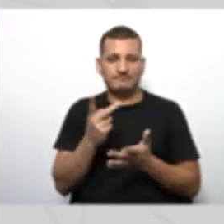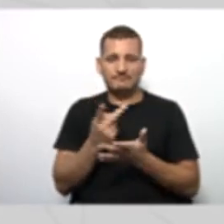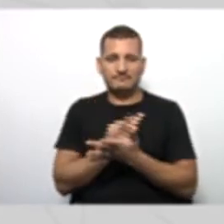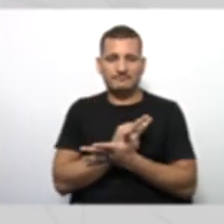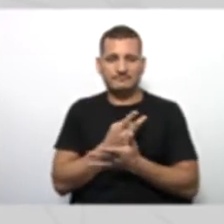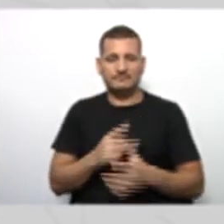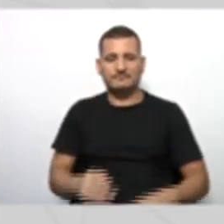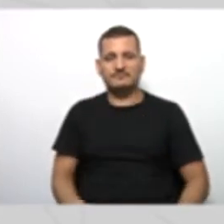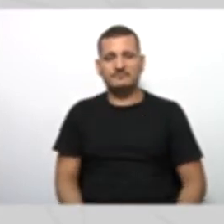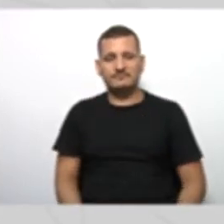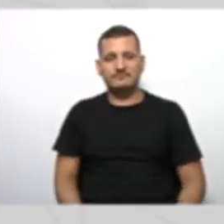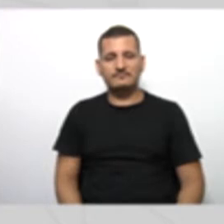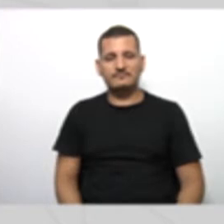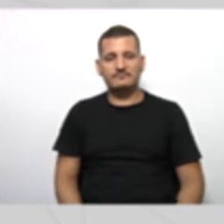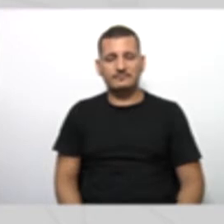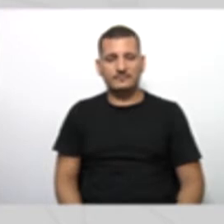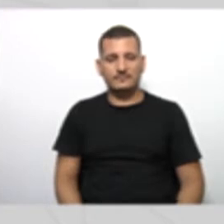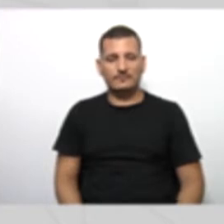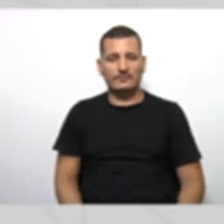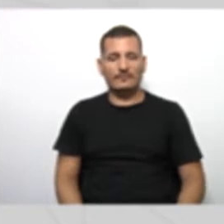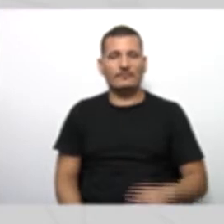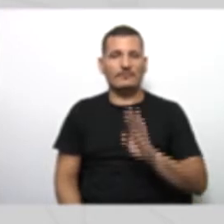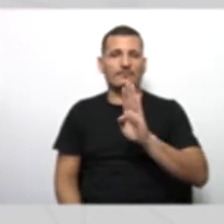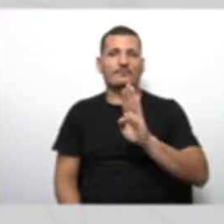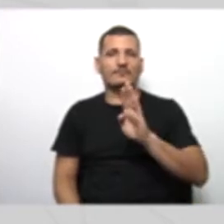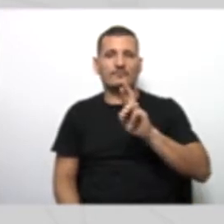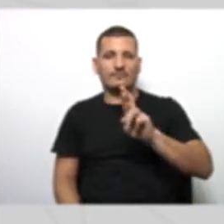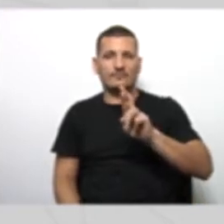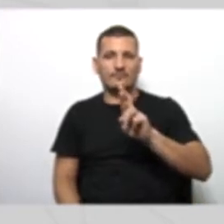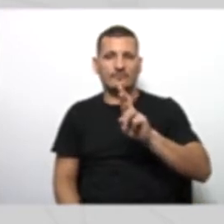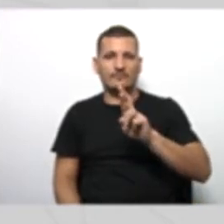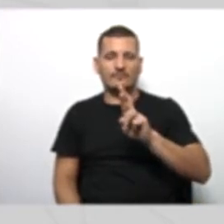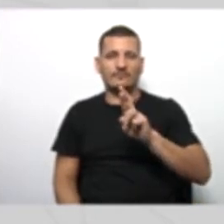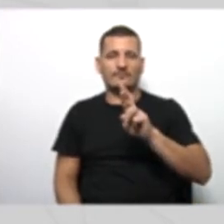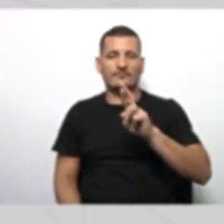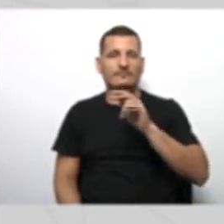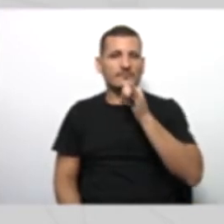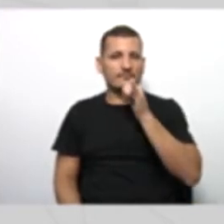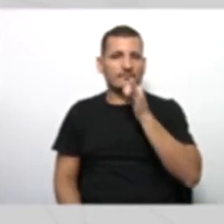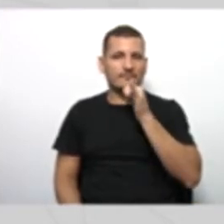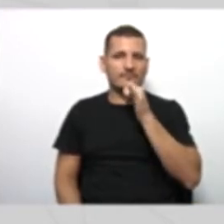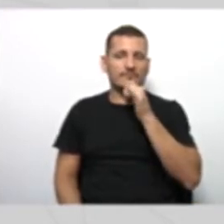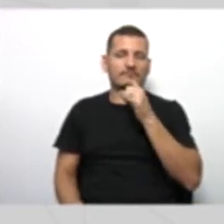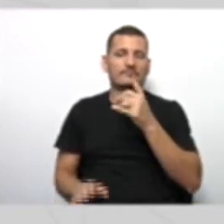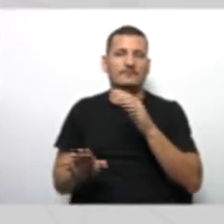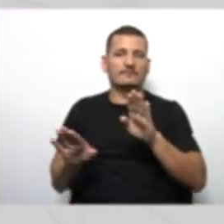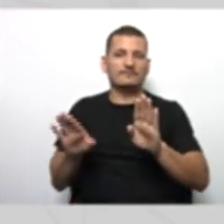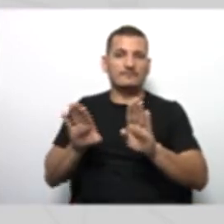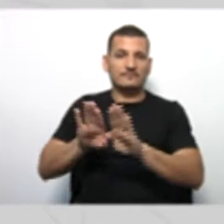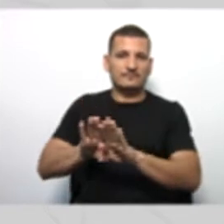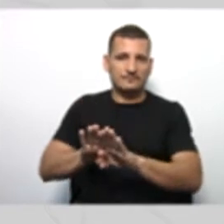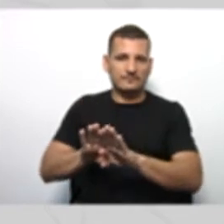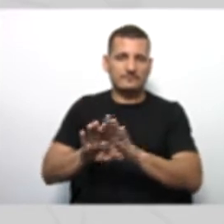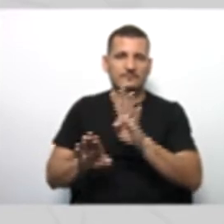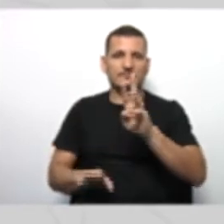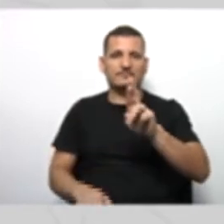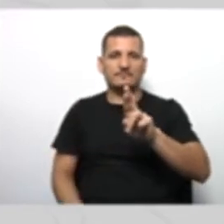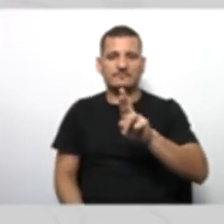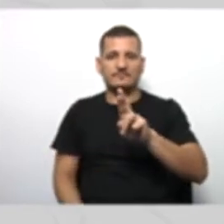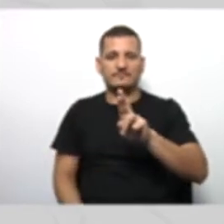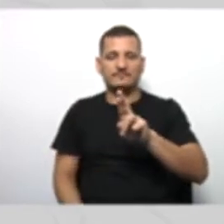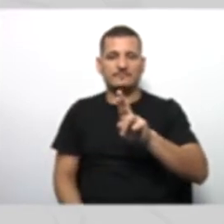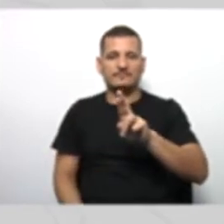meu amigo, esse tipo de risco aí vai te infernizar a cabeça, vai te dar trabalho,